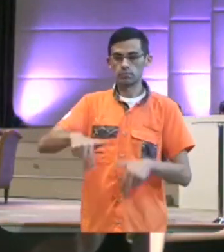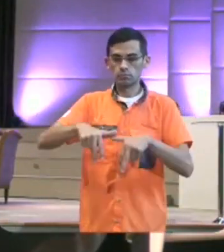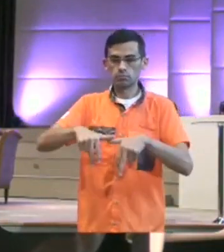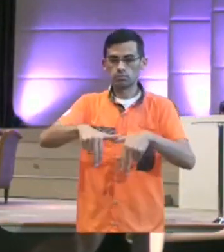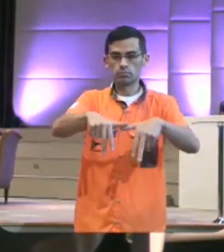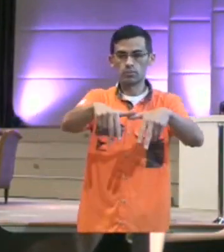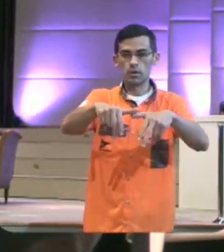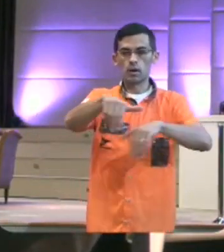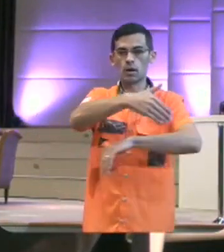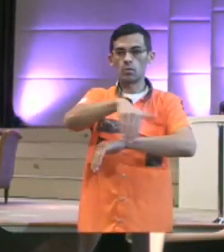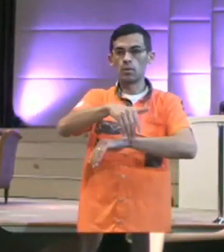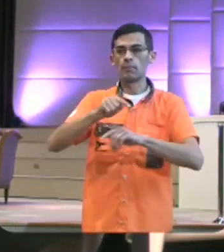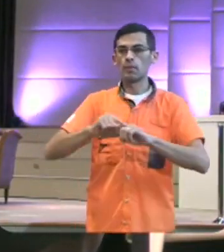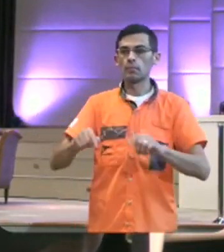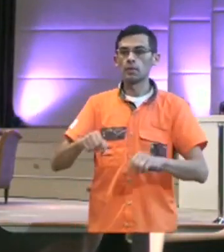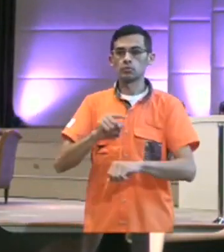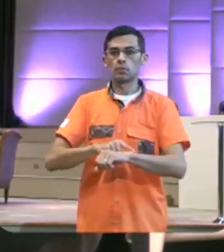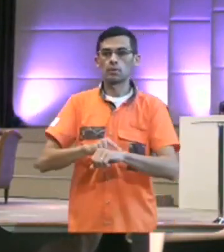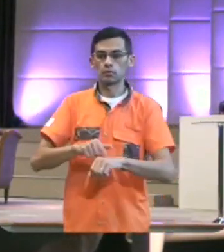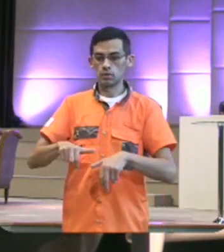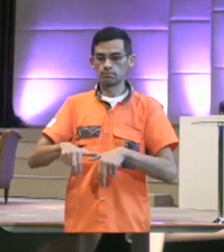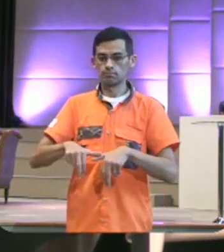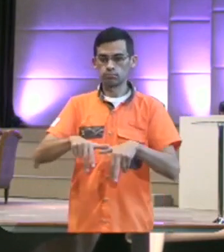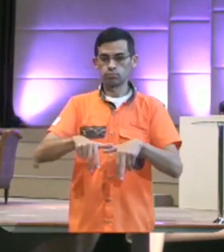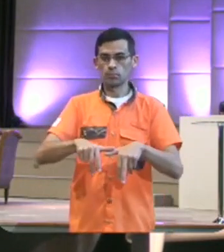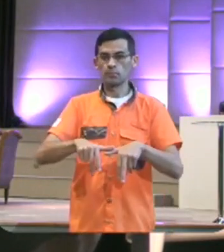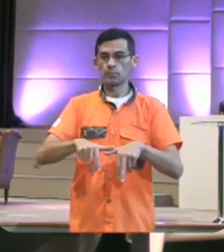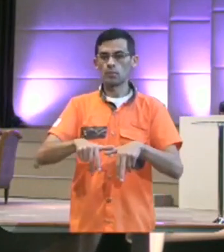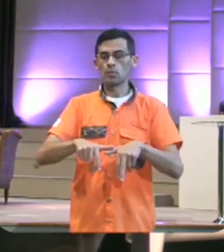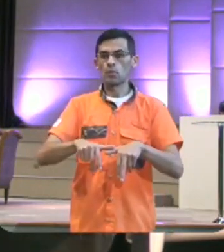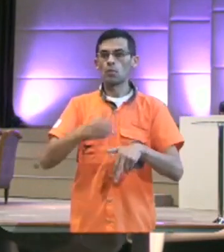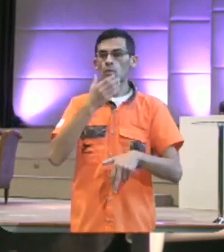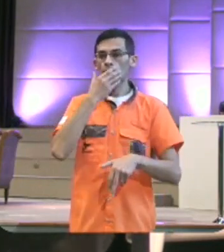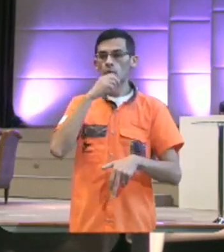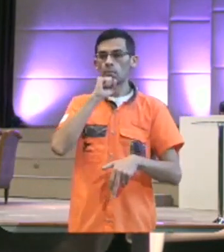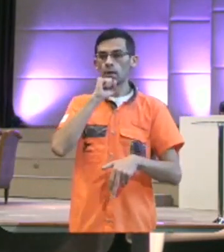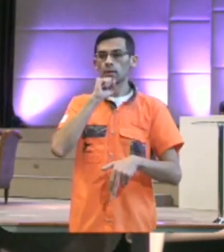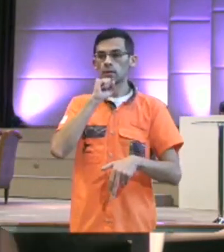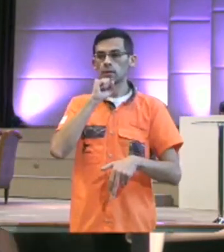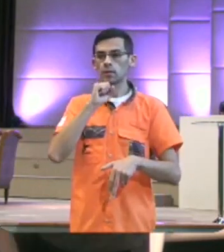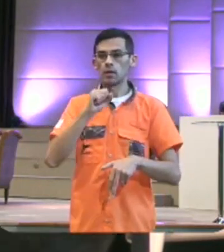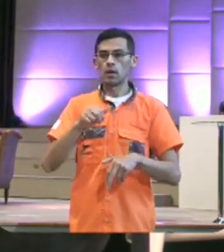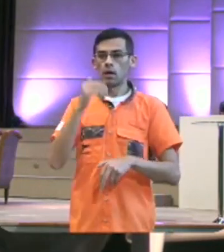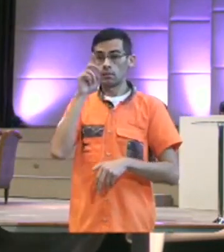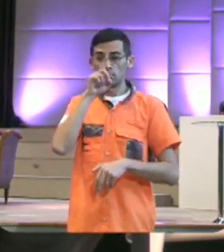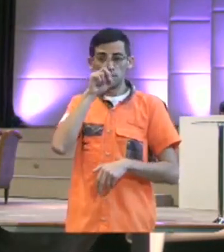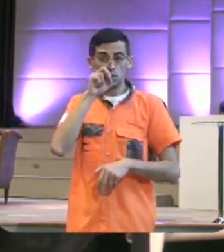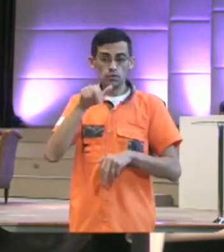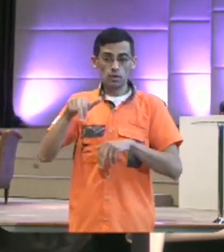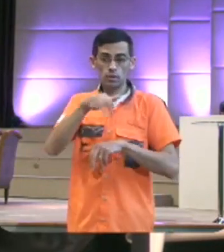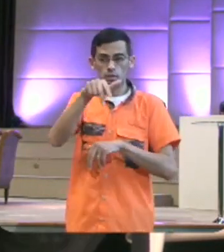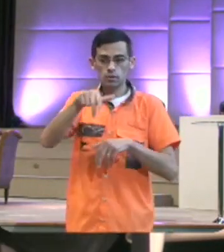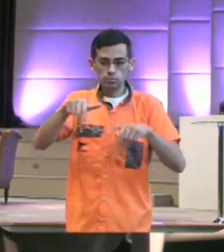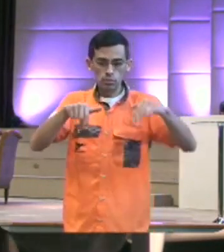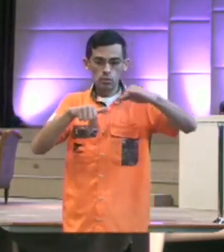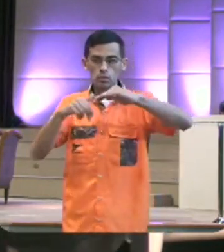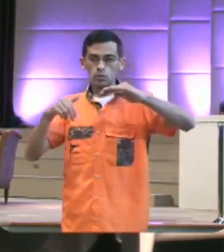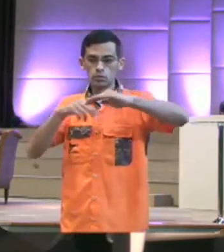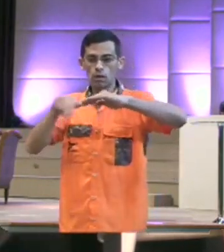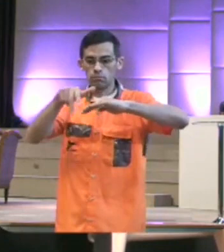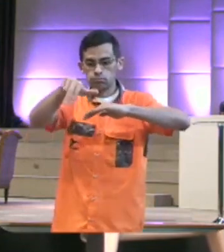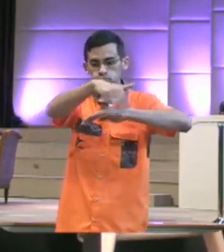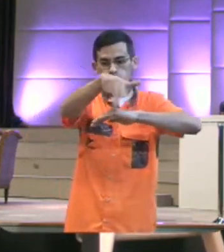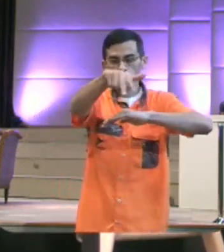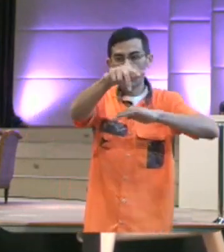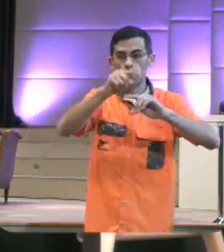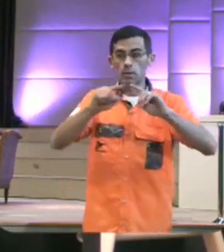atravessar a rua. E quando chegou a hora de atravessar, ele atravessou meio perigoso, atravessou no meio dos carros, assim. E